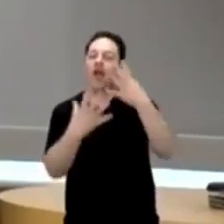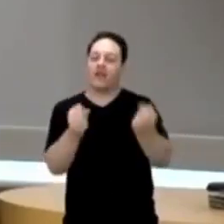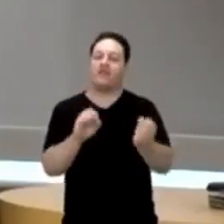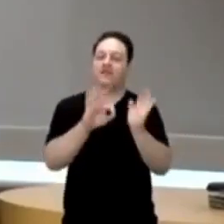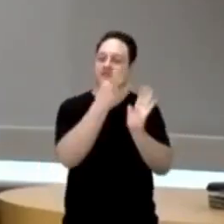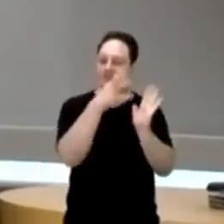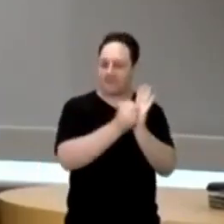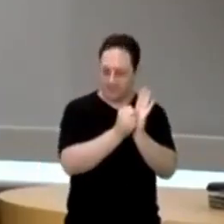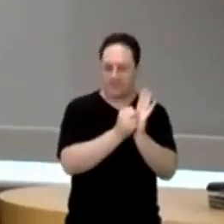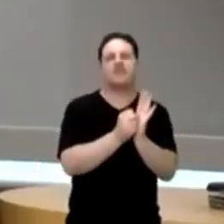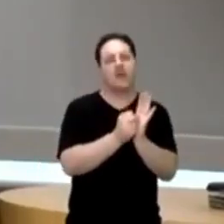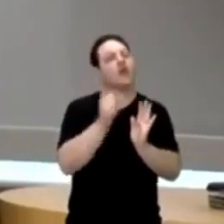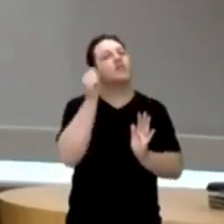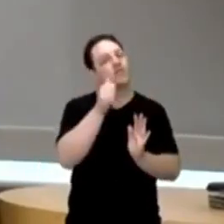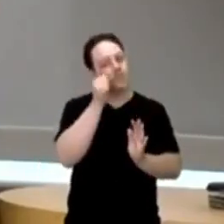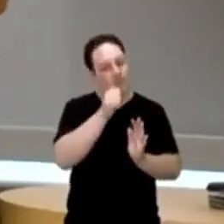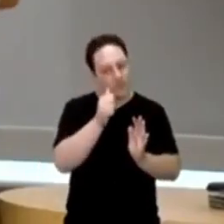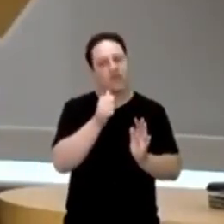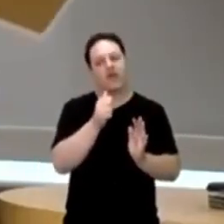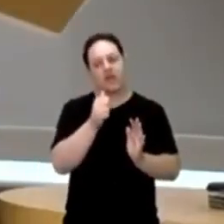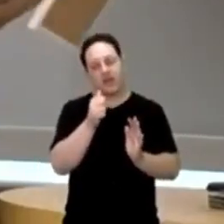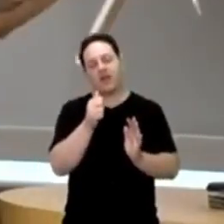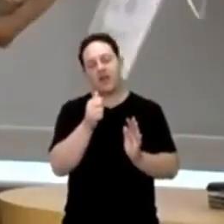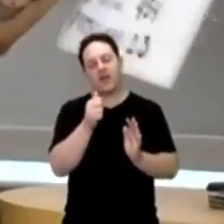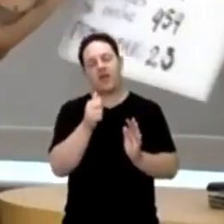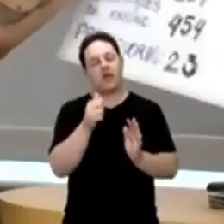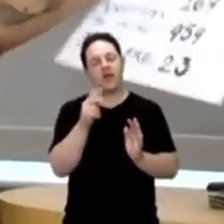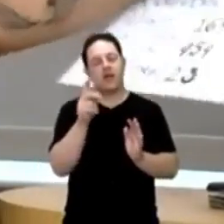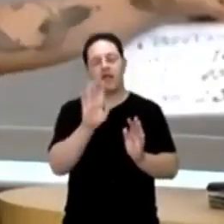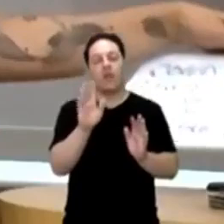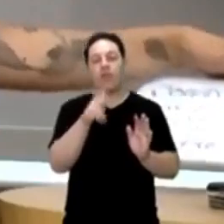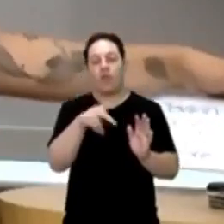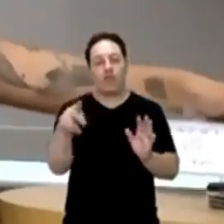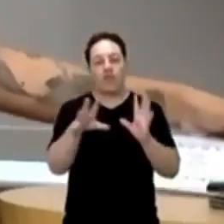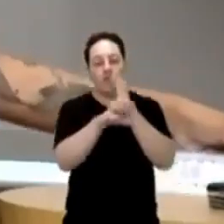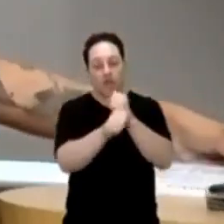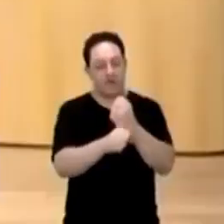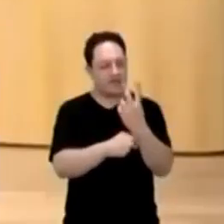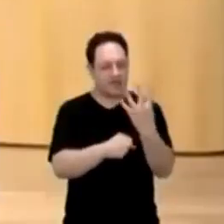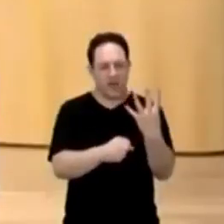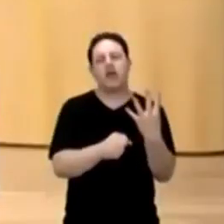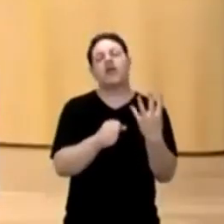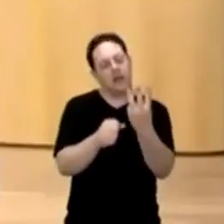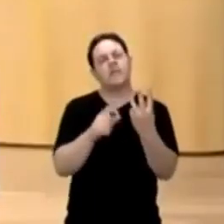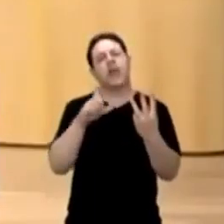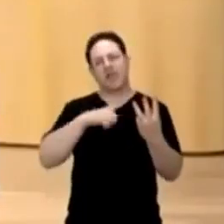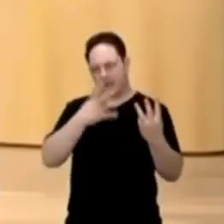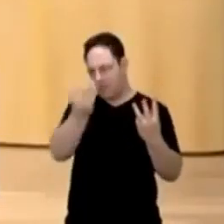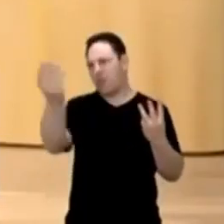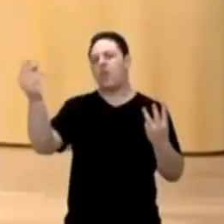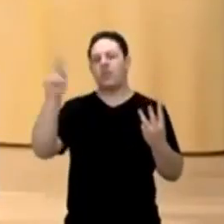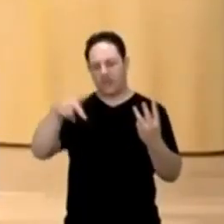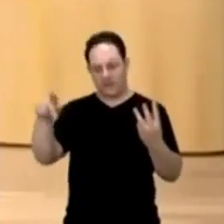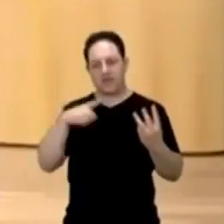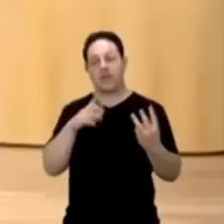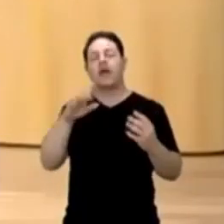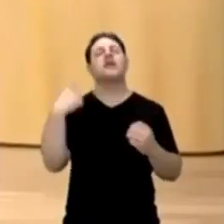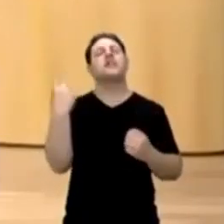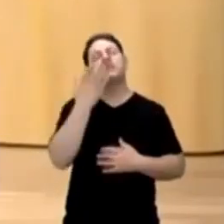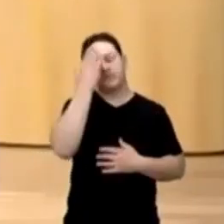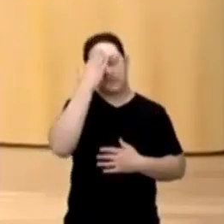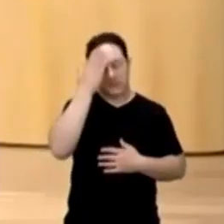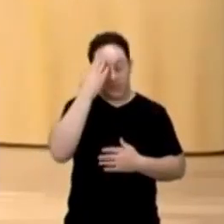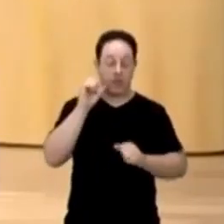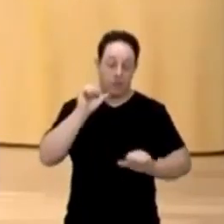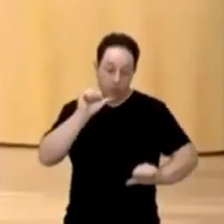Na real, professoras têm bem mais do que isso. E assim, os números não são tão relevantes, porque a gente sabe que a transformação se dá de